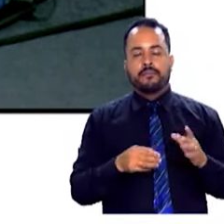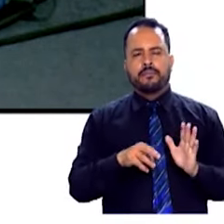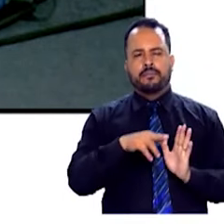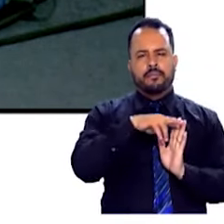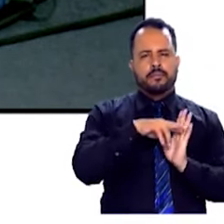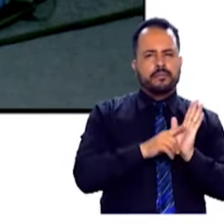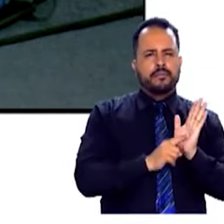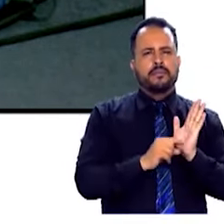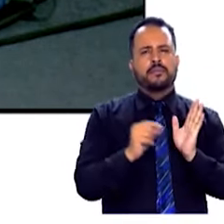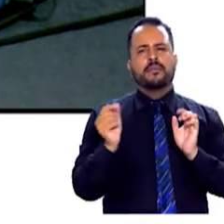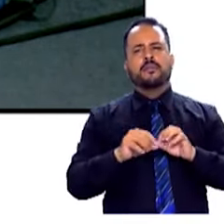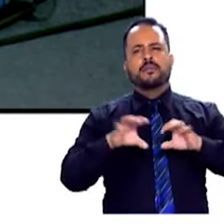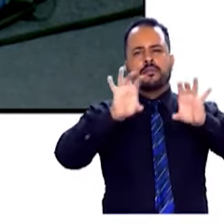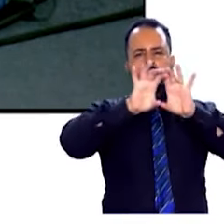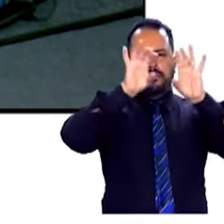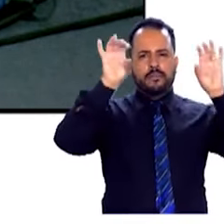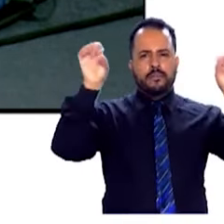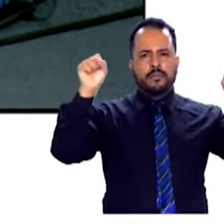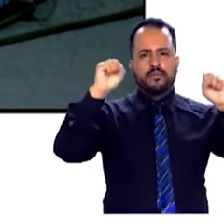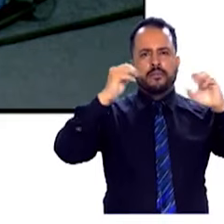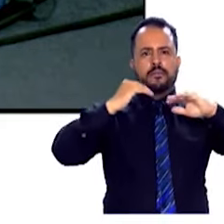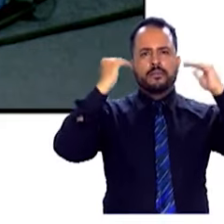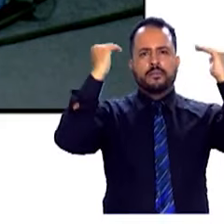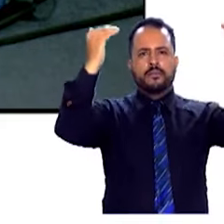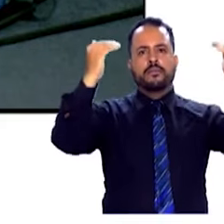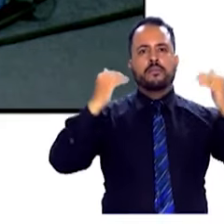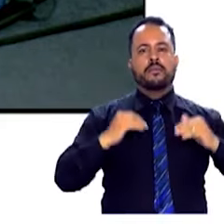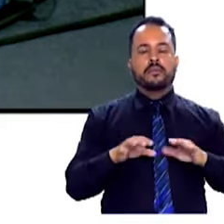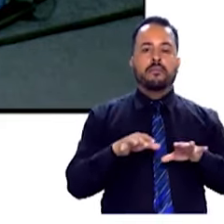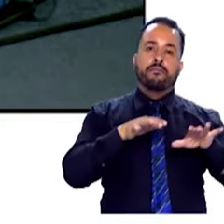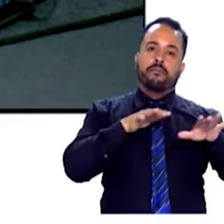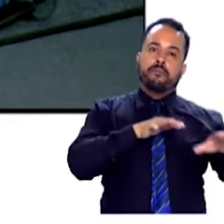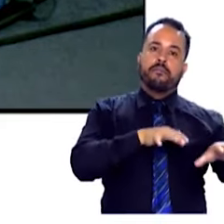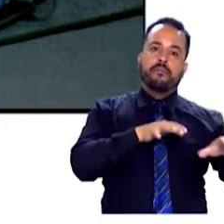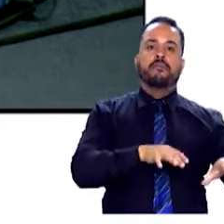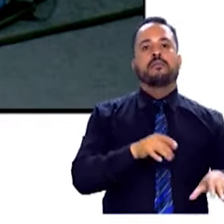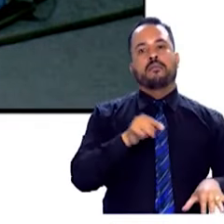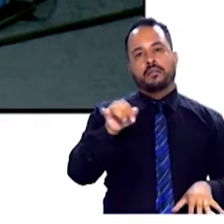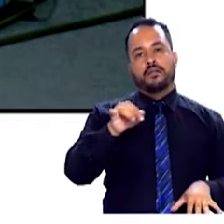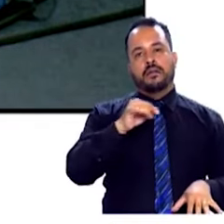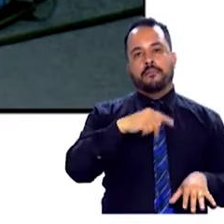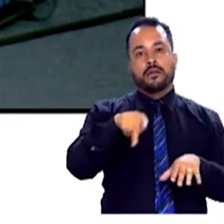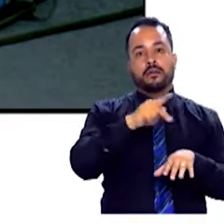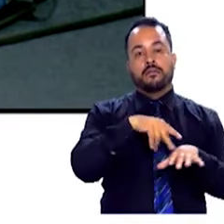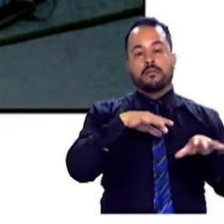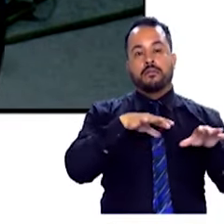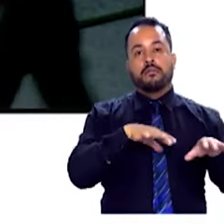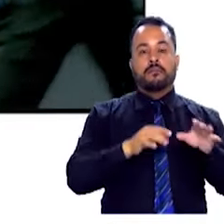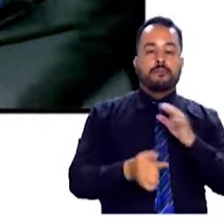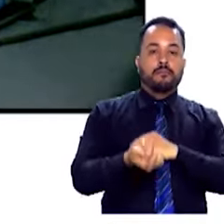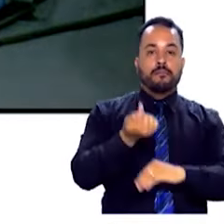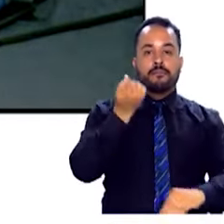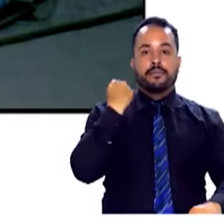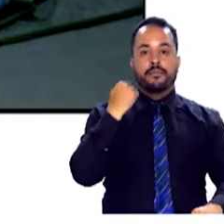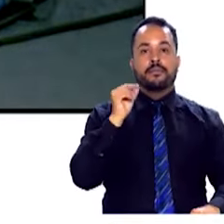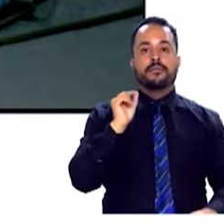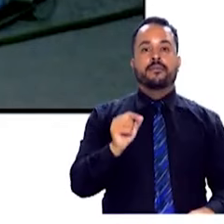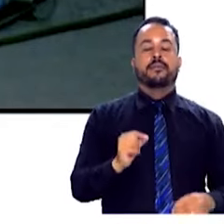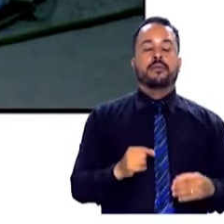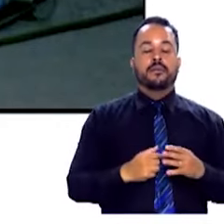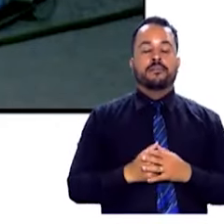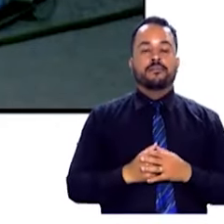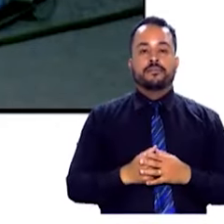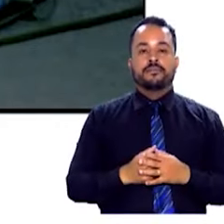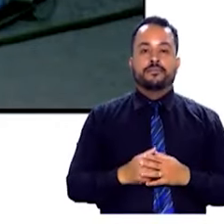da suprema corte eh no eh no Reino Unido eu quero falar um pouquinho sobre precedentes especificamente eh